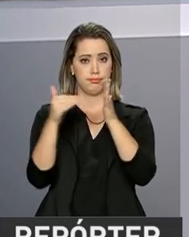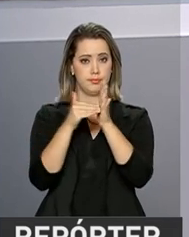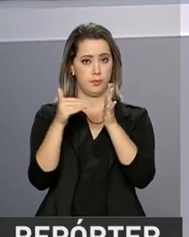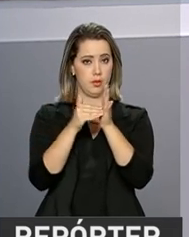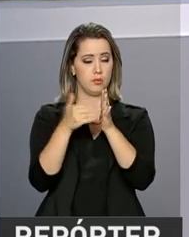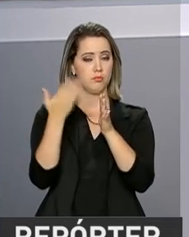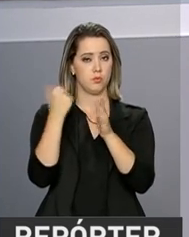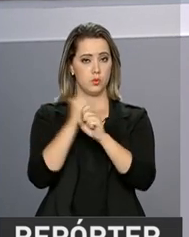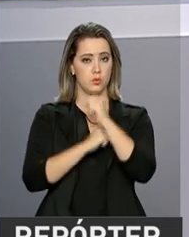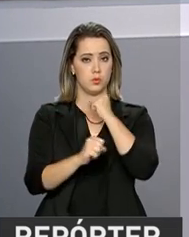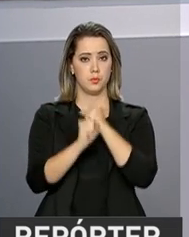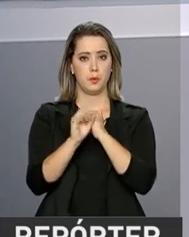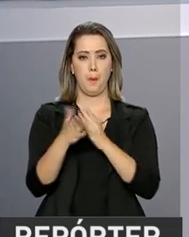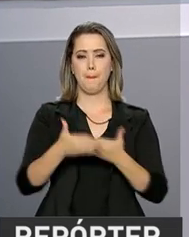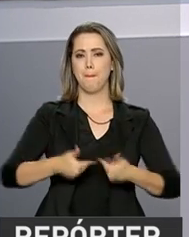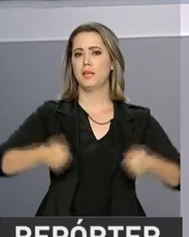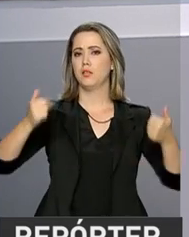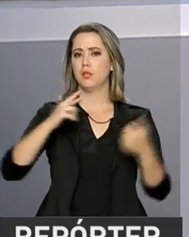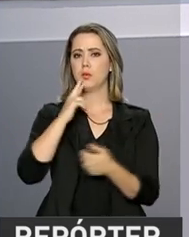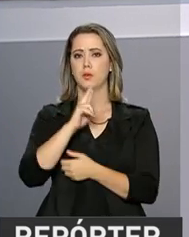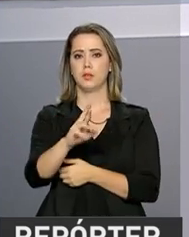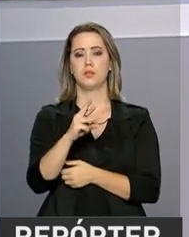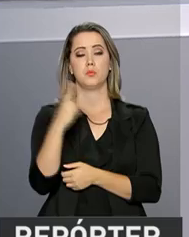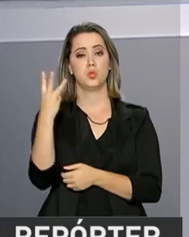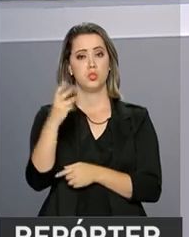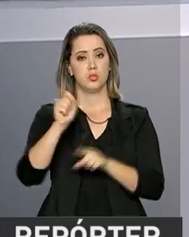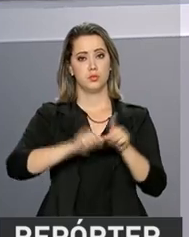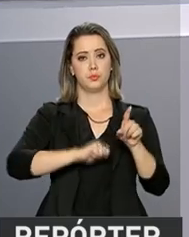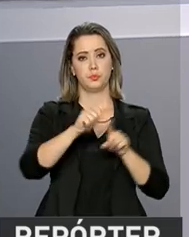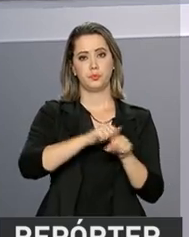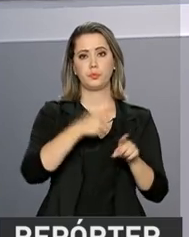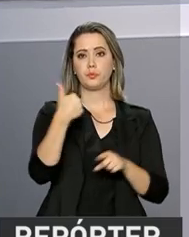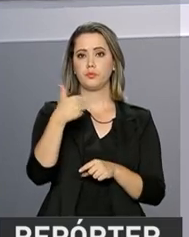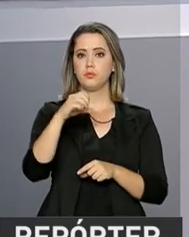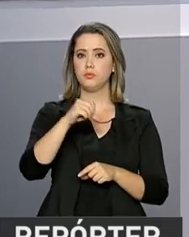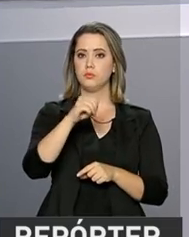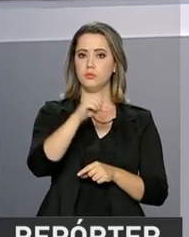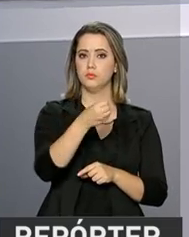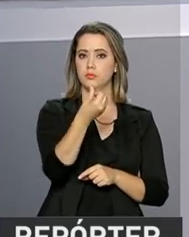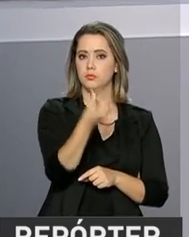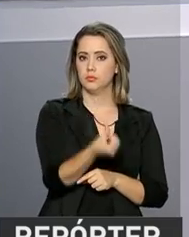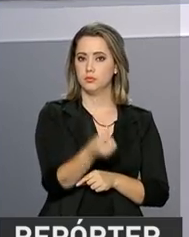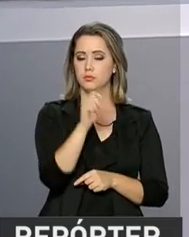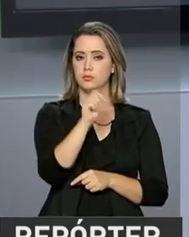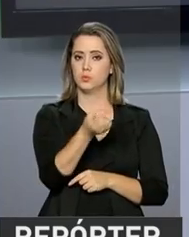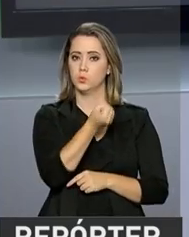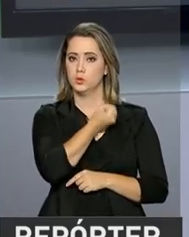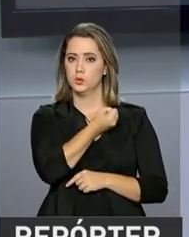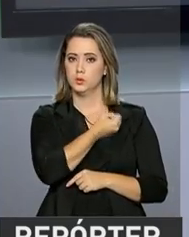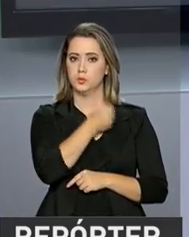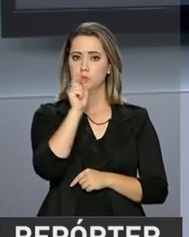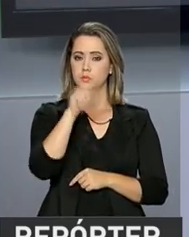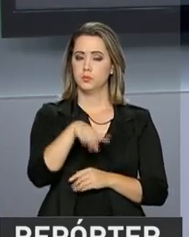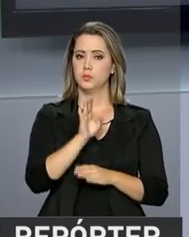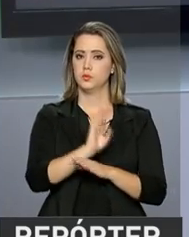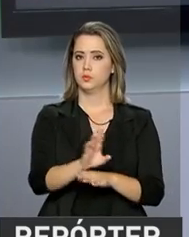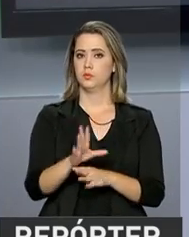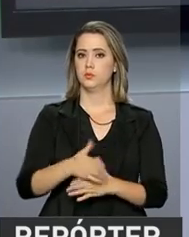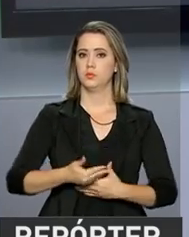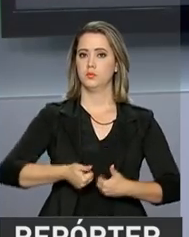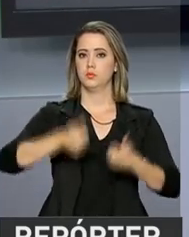registrando assim o melhor desempenho em termos trimestrais desde 1996 os números